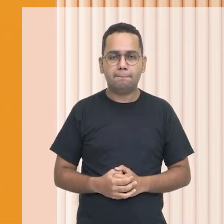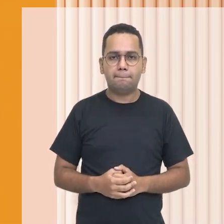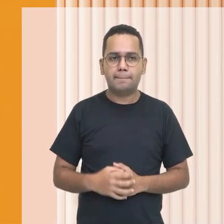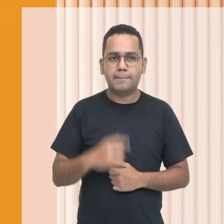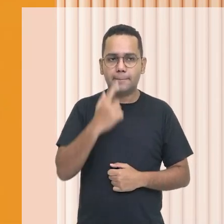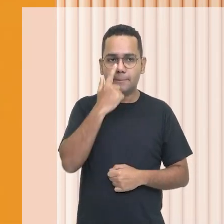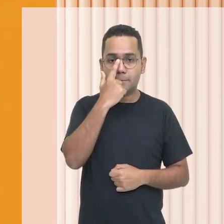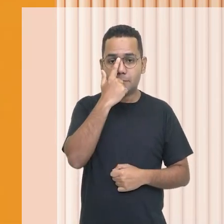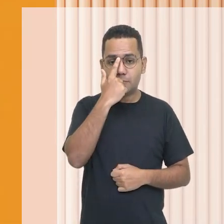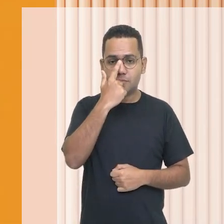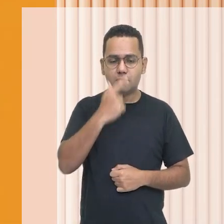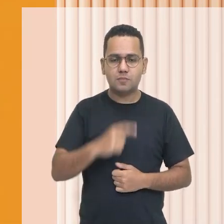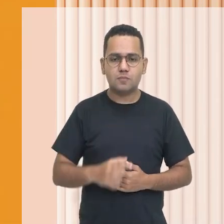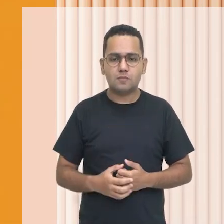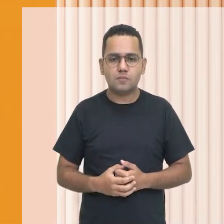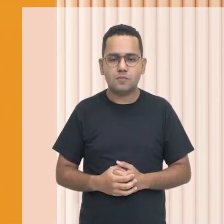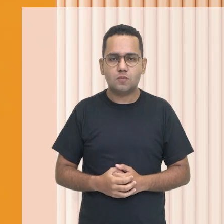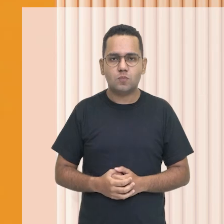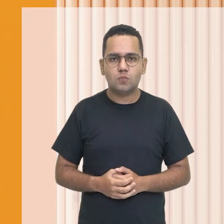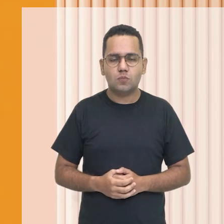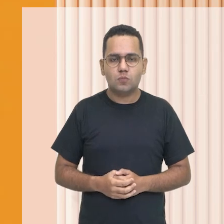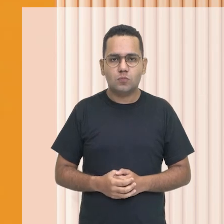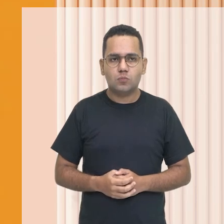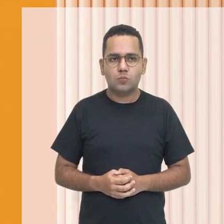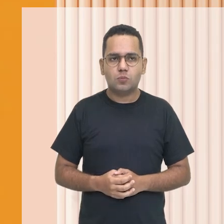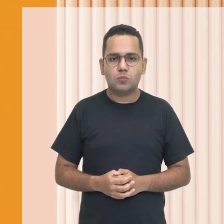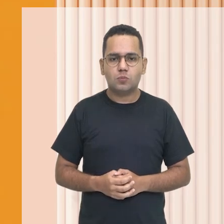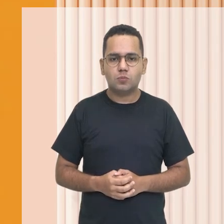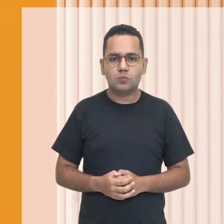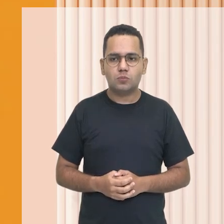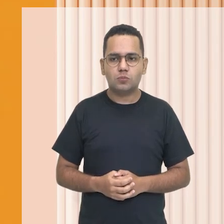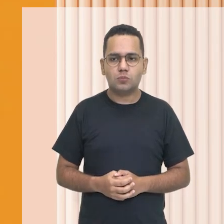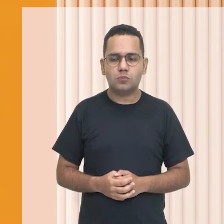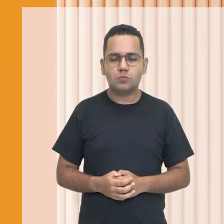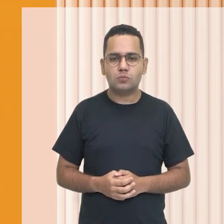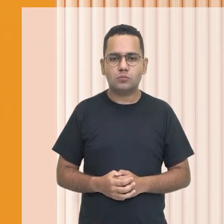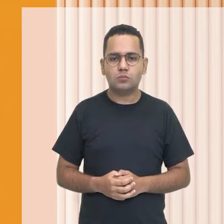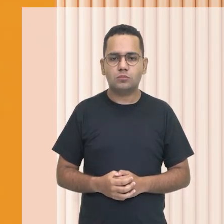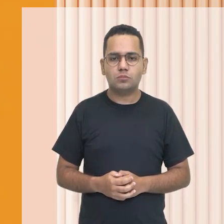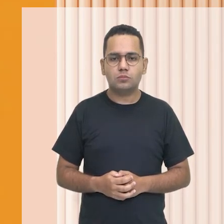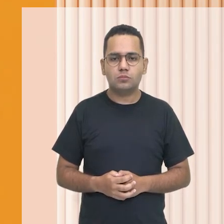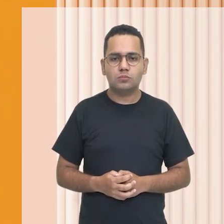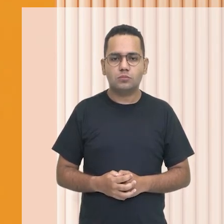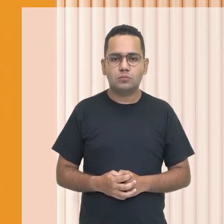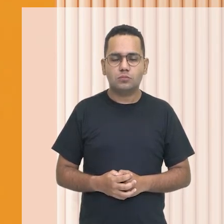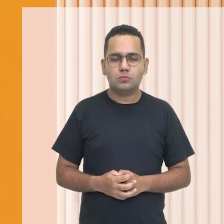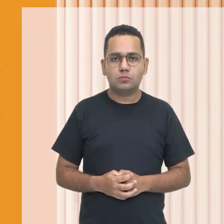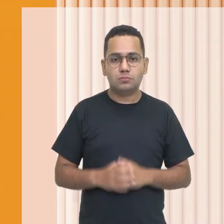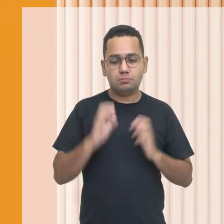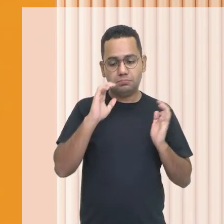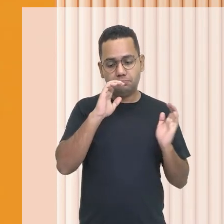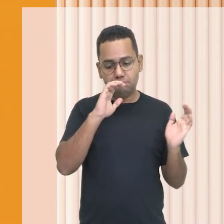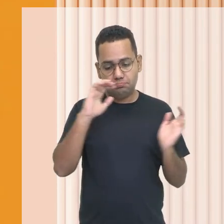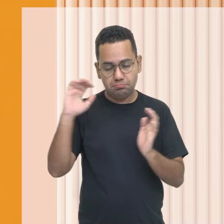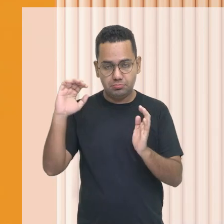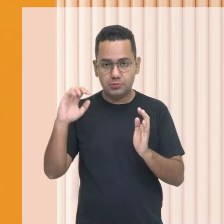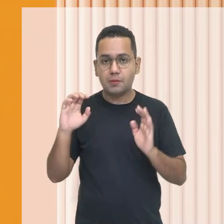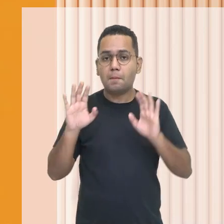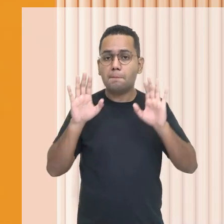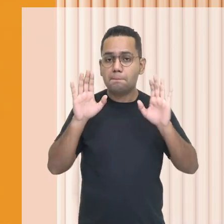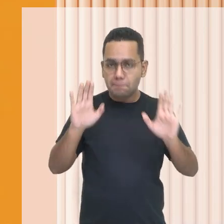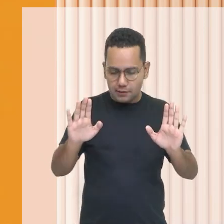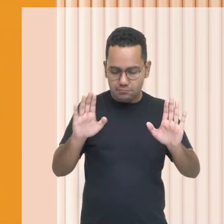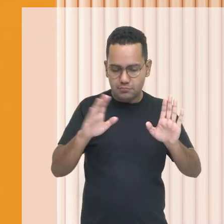Mas, compreenda, todo esse processo ele veio na base,